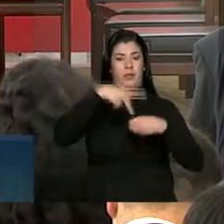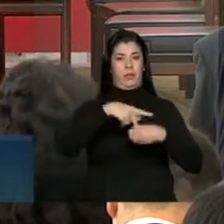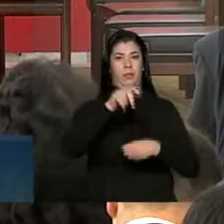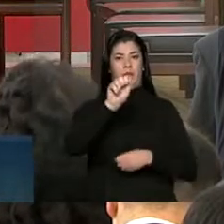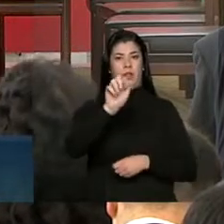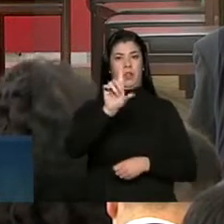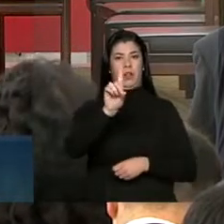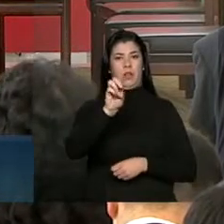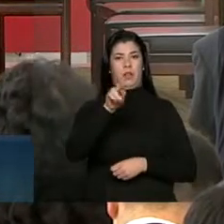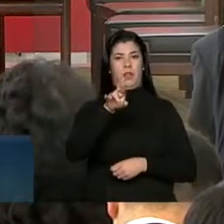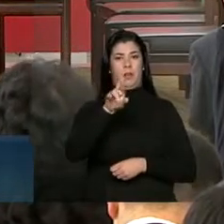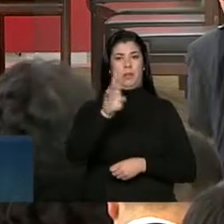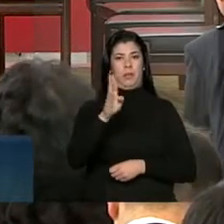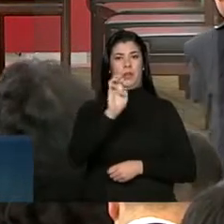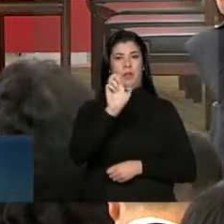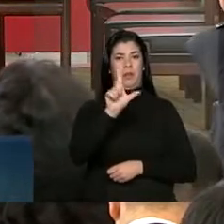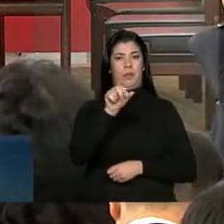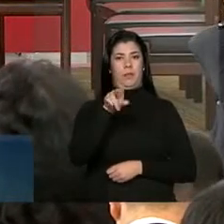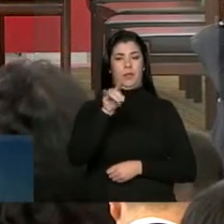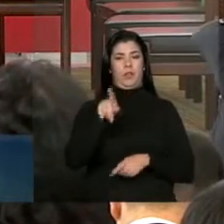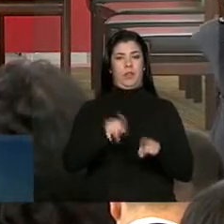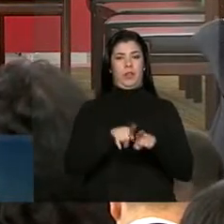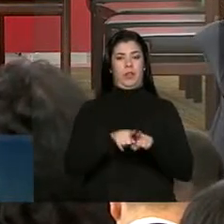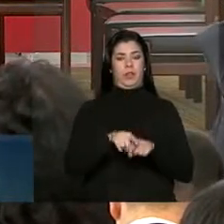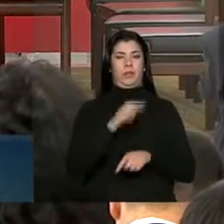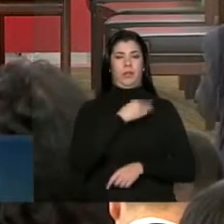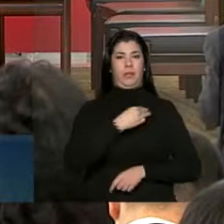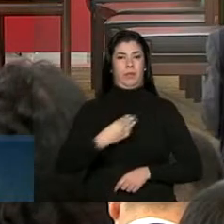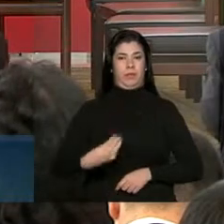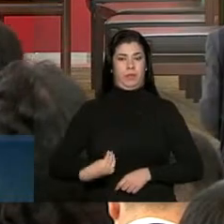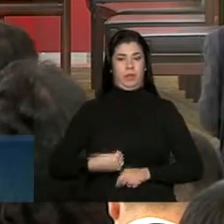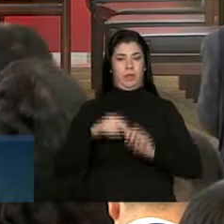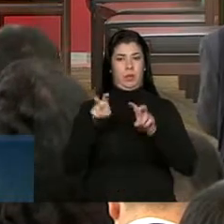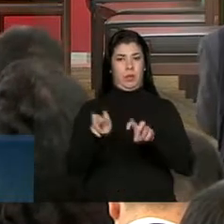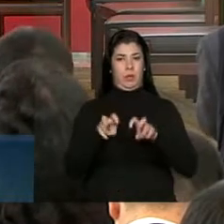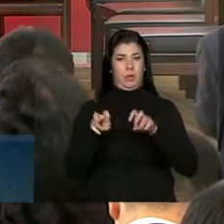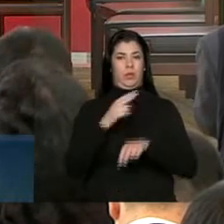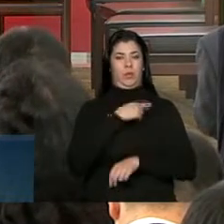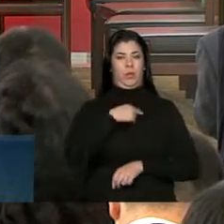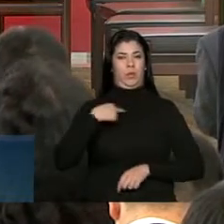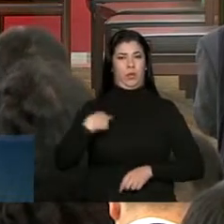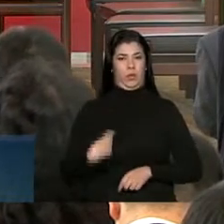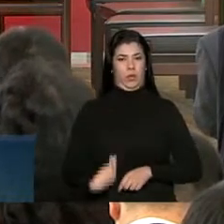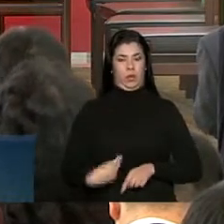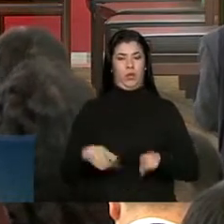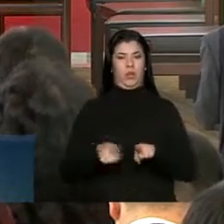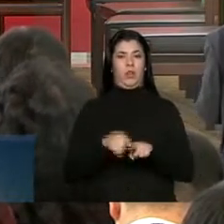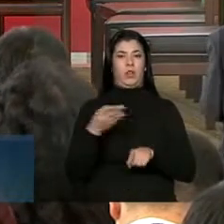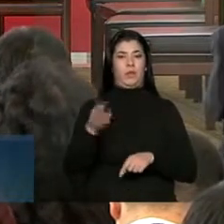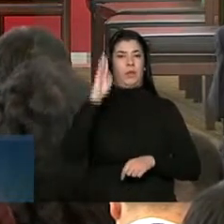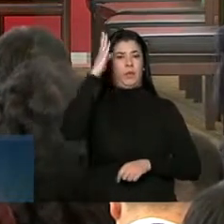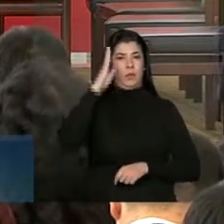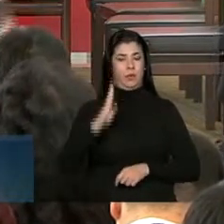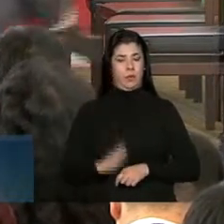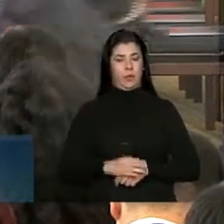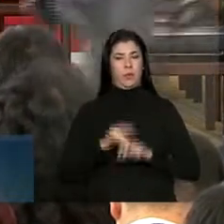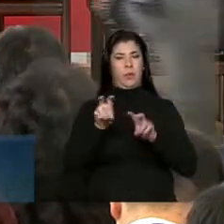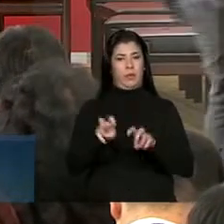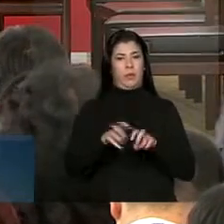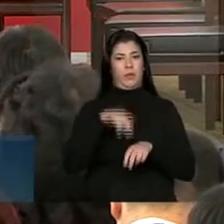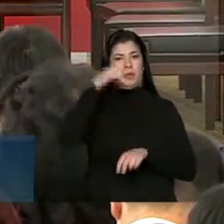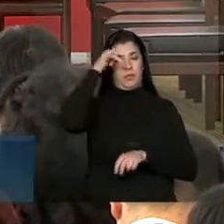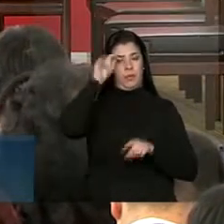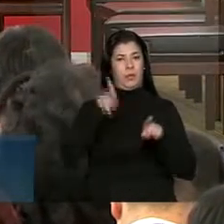Bendini. Ministro da Agricultura, Han Gangfu. E ministra da Agricultura, Pecuária e